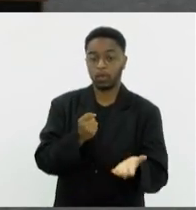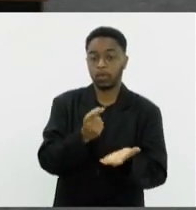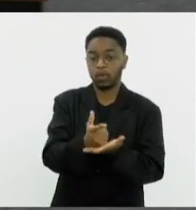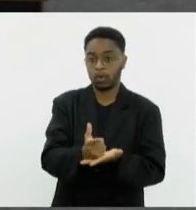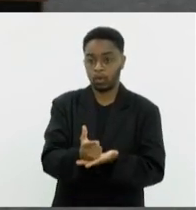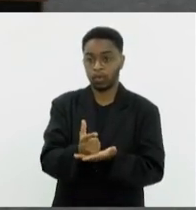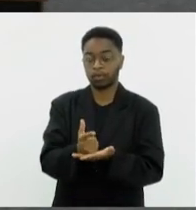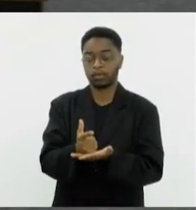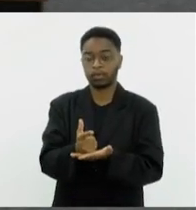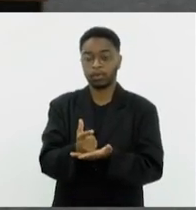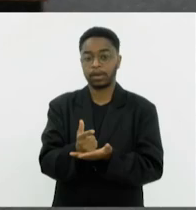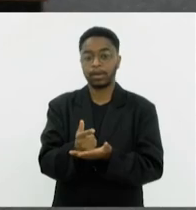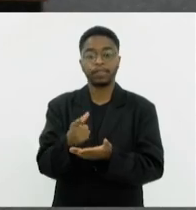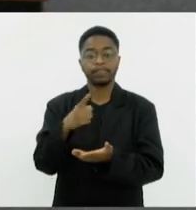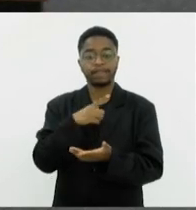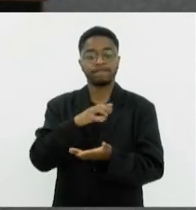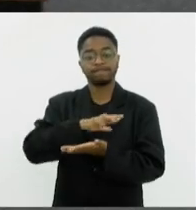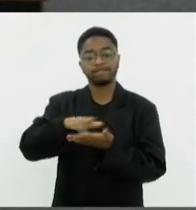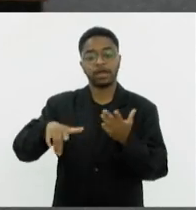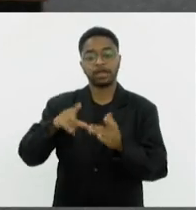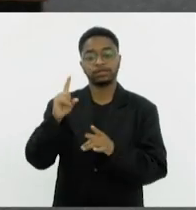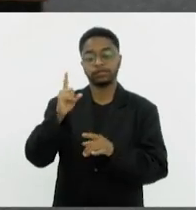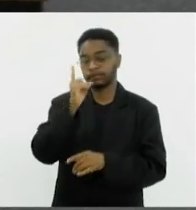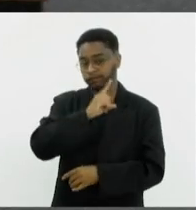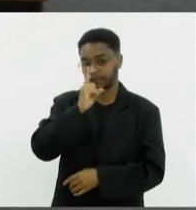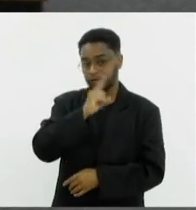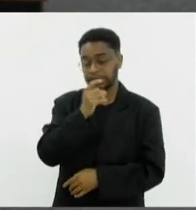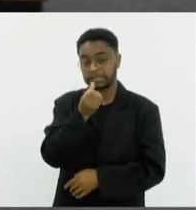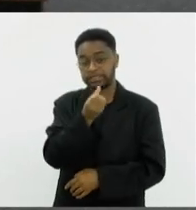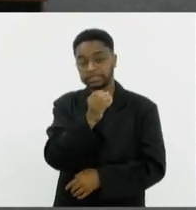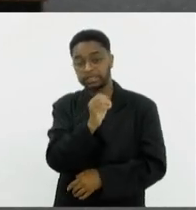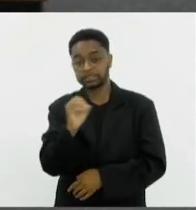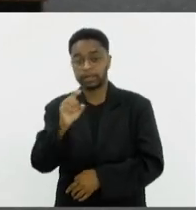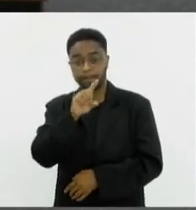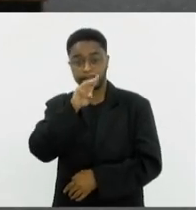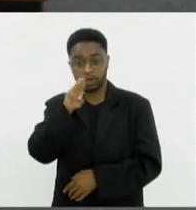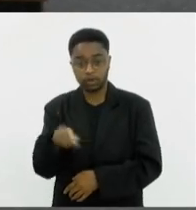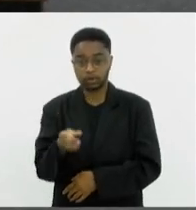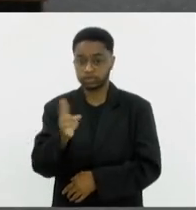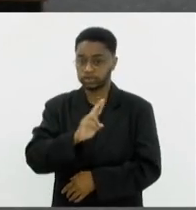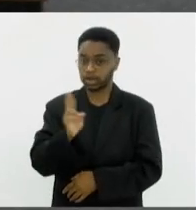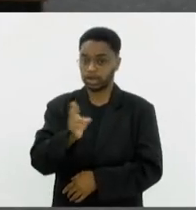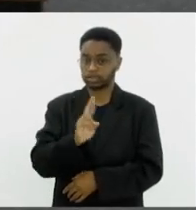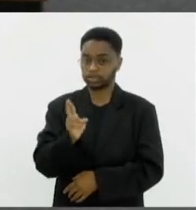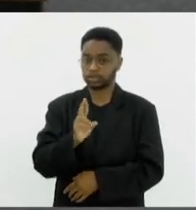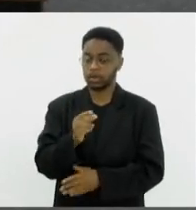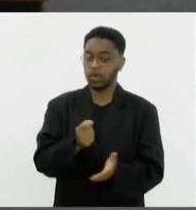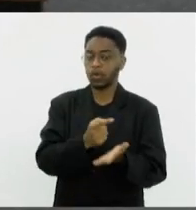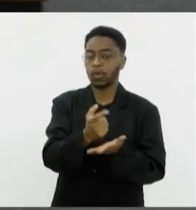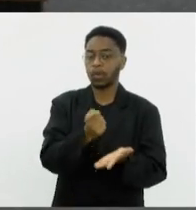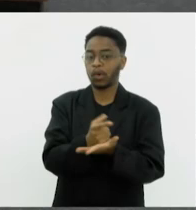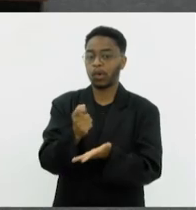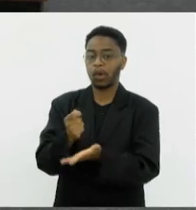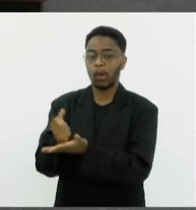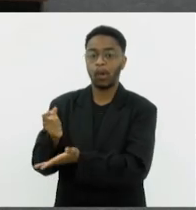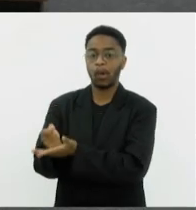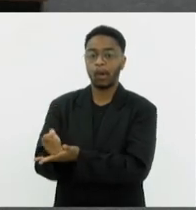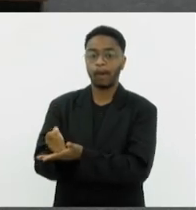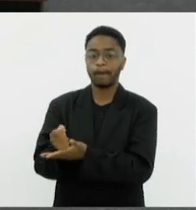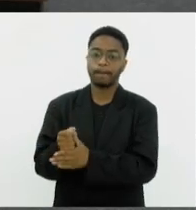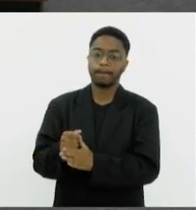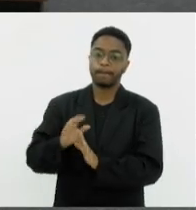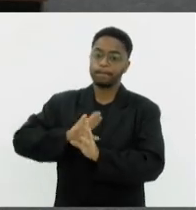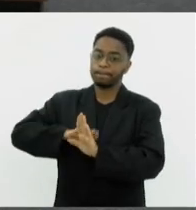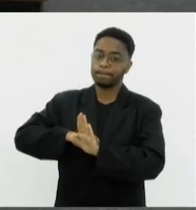de irregularidades de 600 milhões de reais em livro. Uma compra viciada, do início ao fim, com